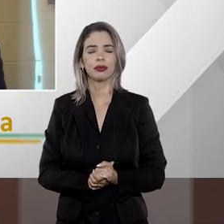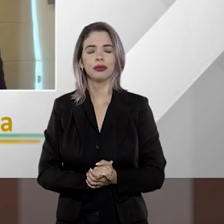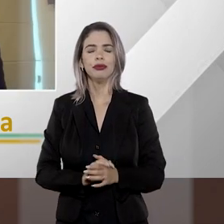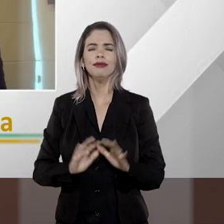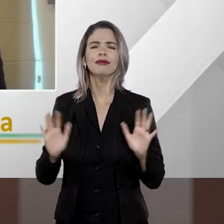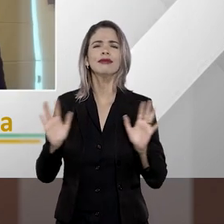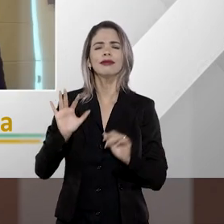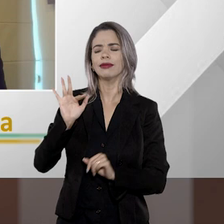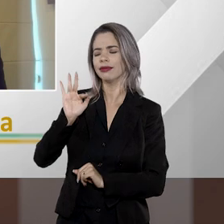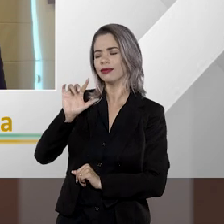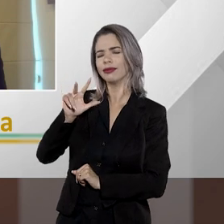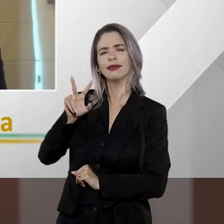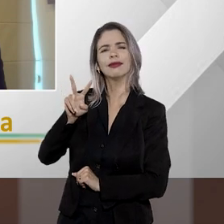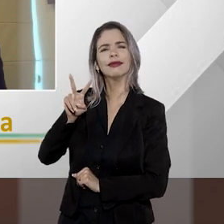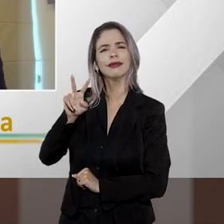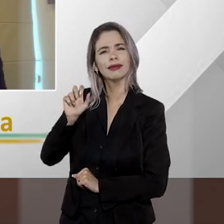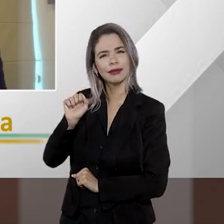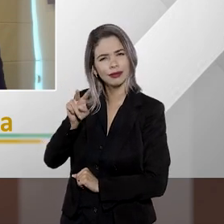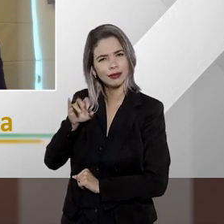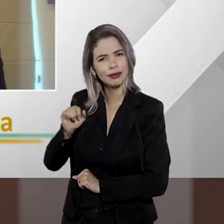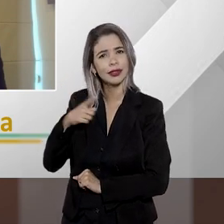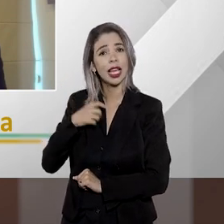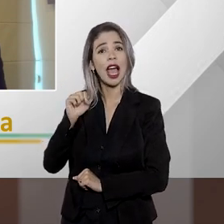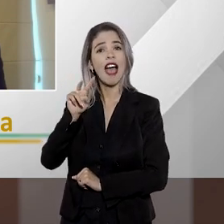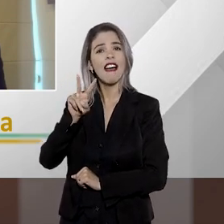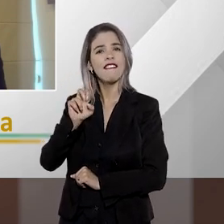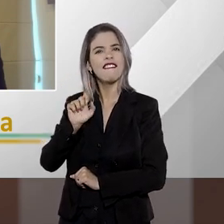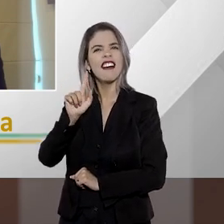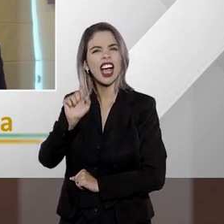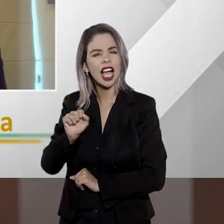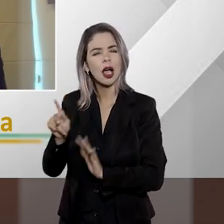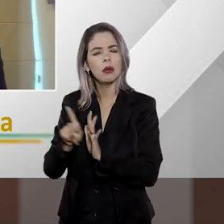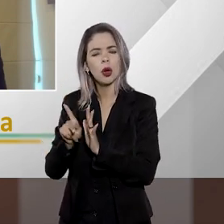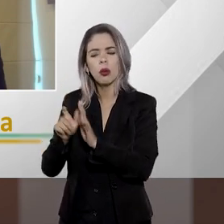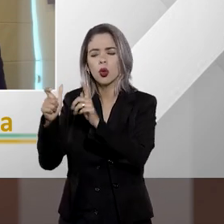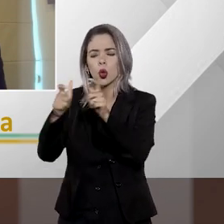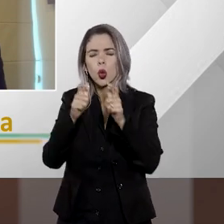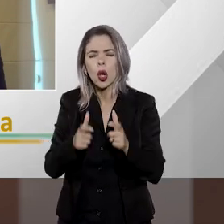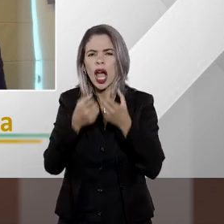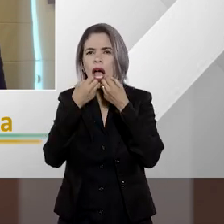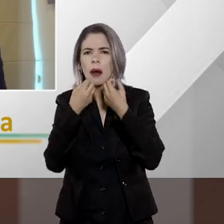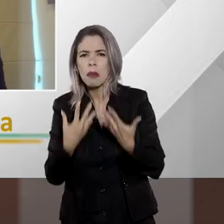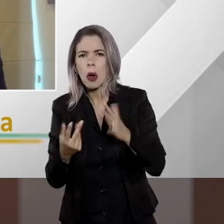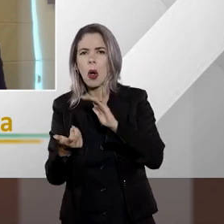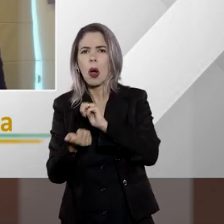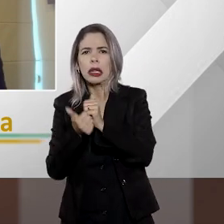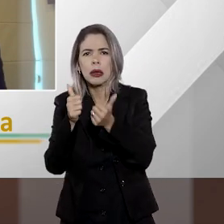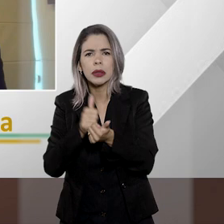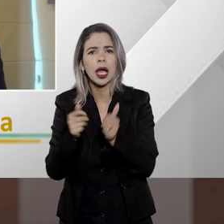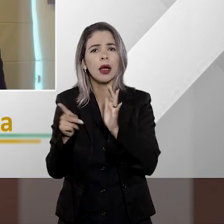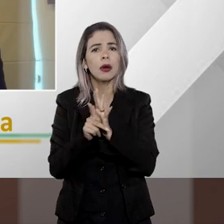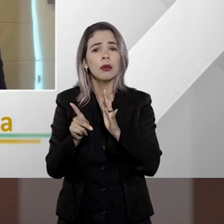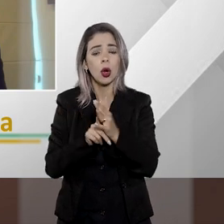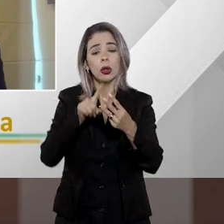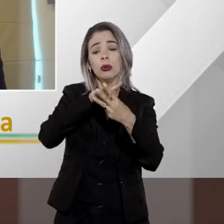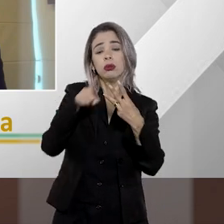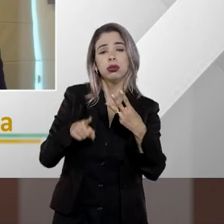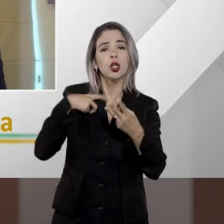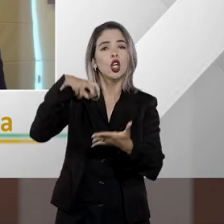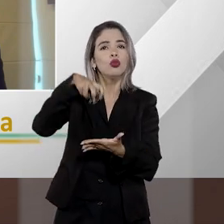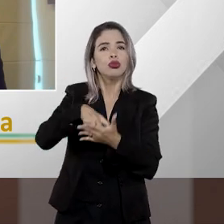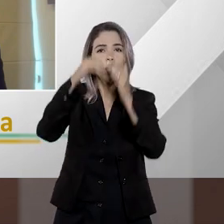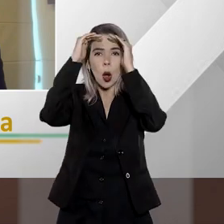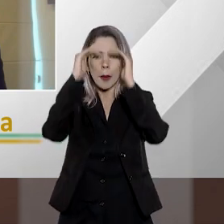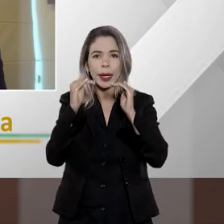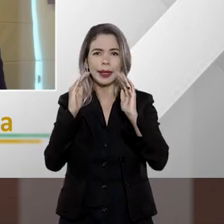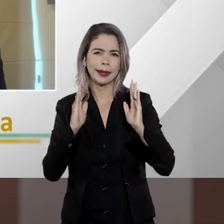Professor Flávio, em relação à falta de vaga para estabelecimento adequado a determinado regime de cumprimento de